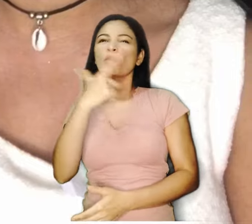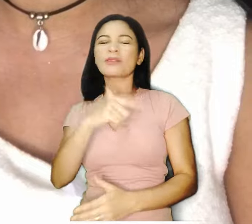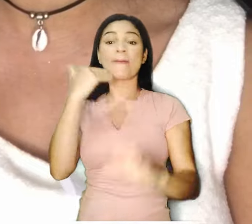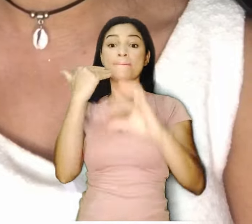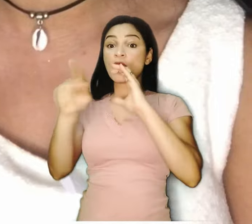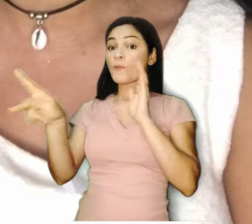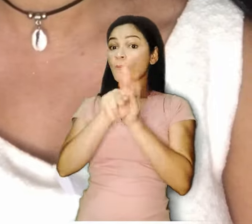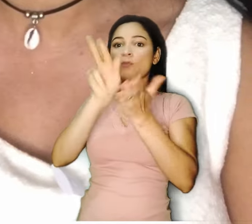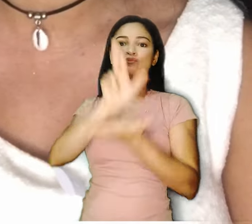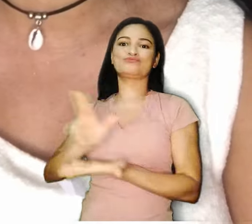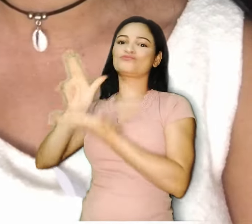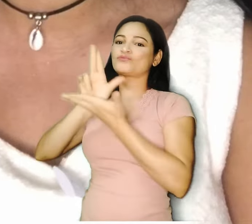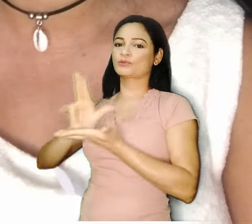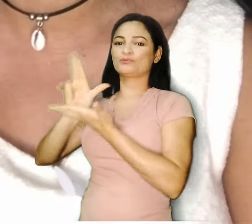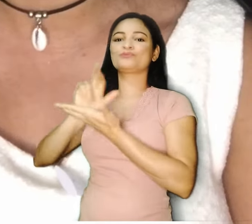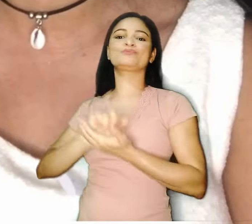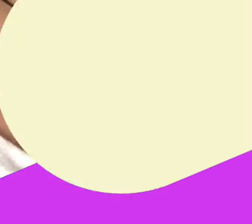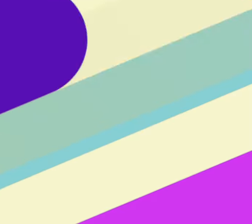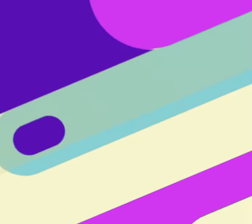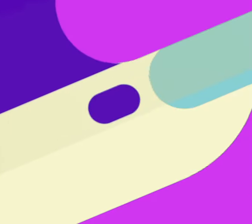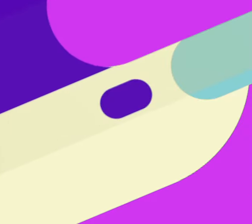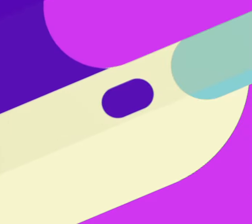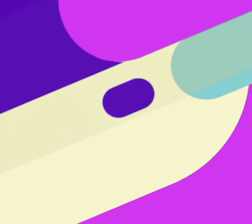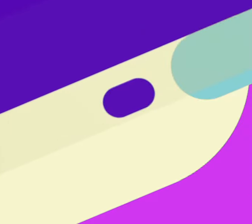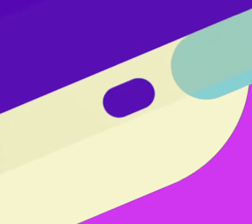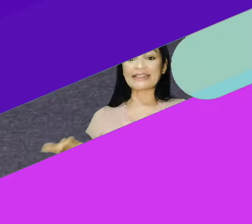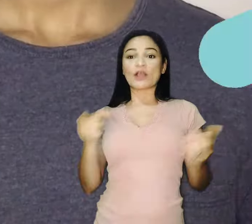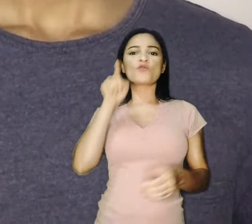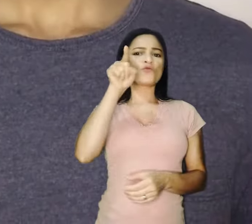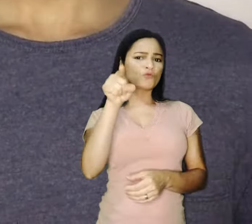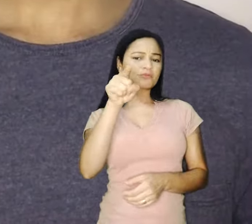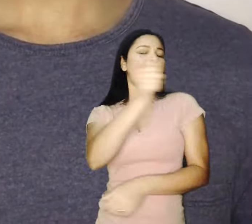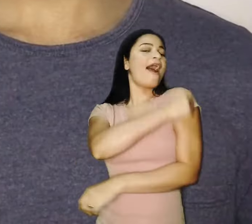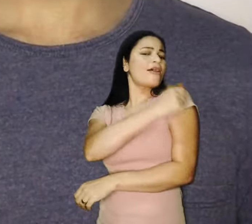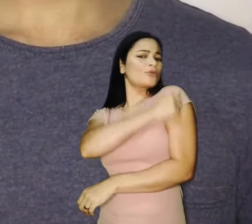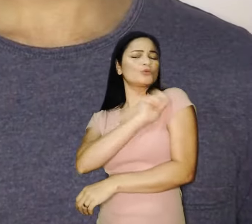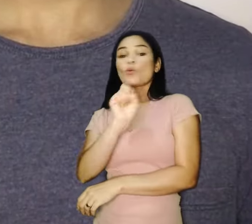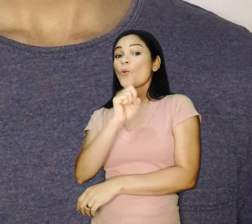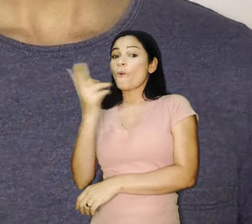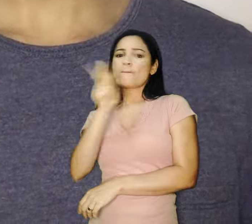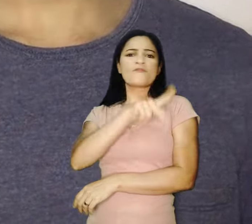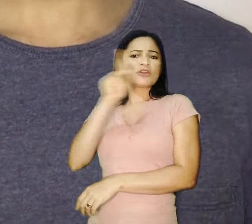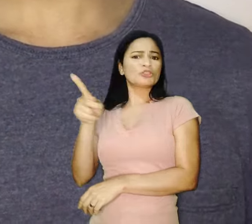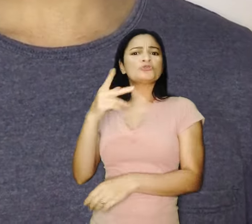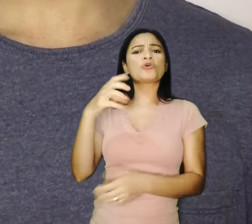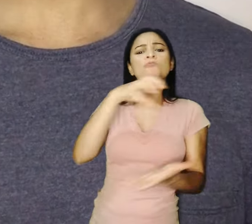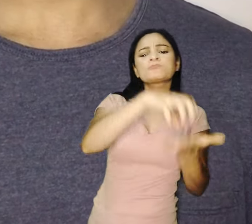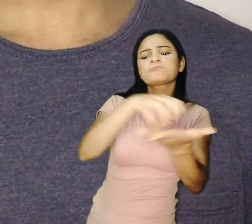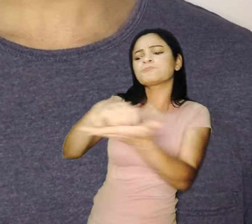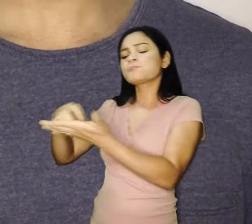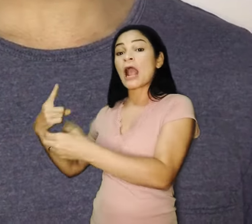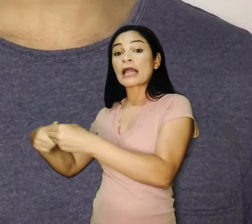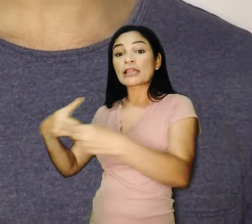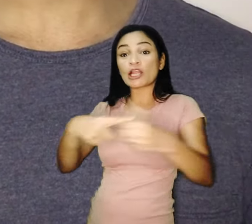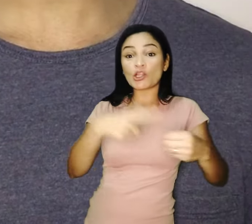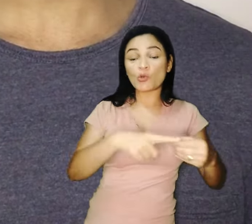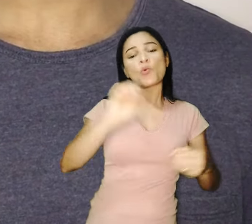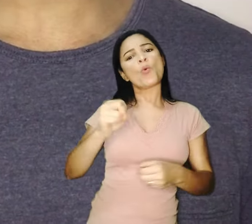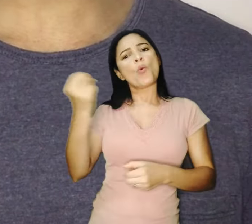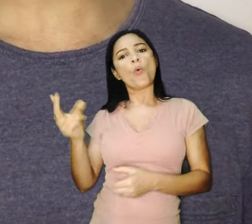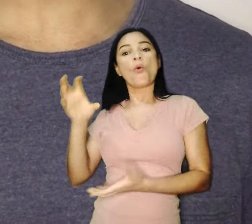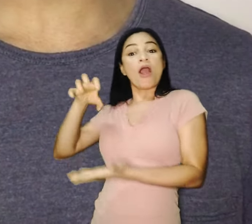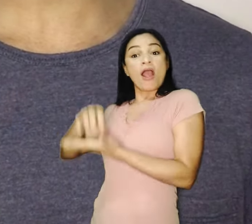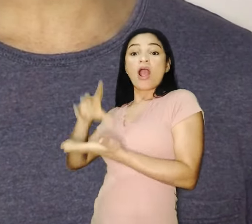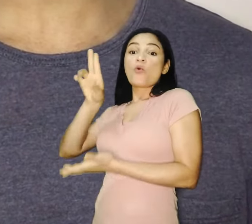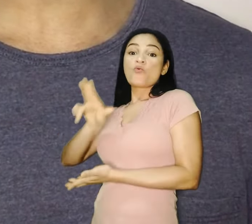assistir às aulas ao vivo se não tiver esse e-mail. Então, se você, aluno ou professor de qualquer campus